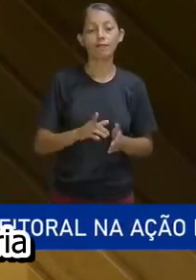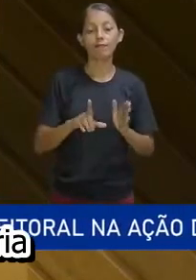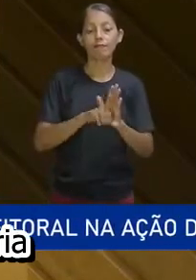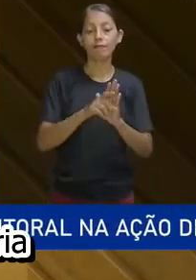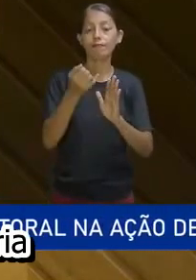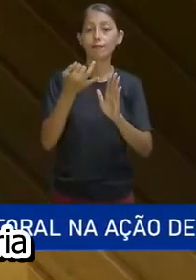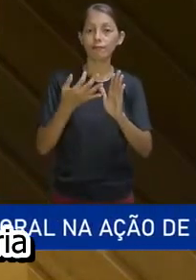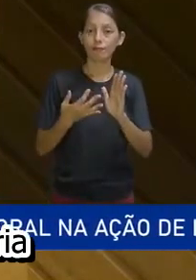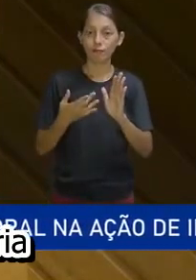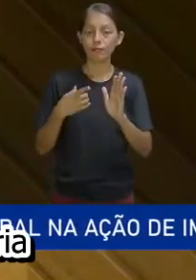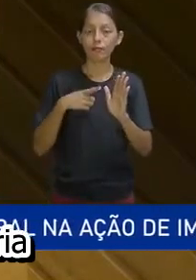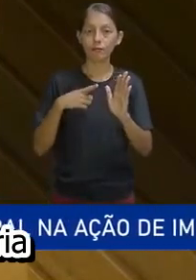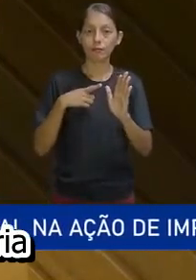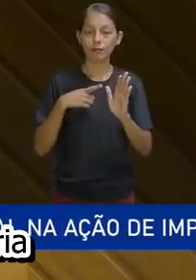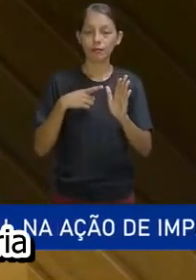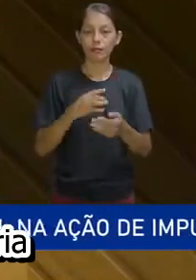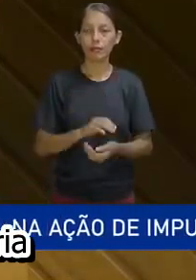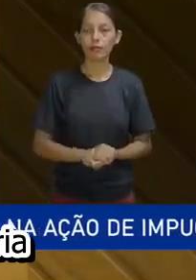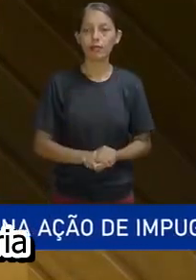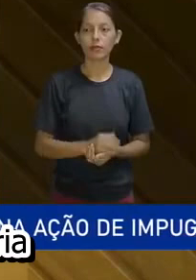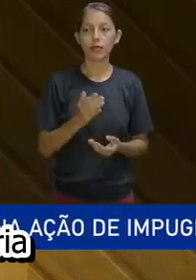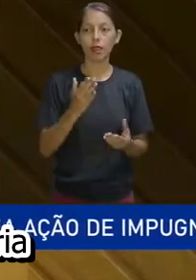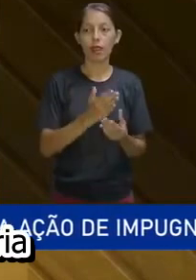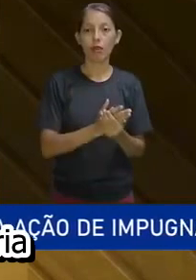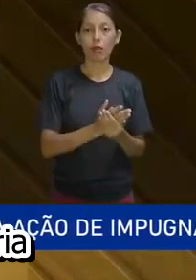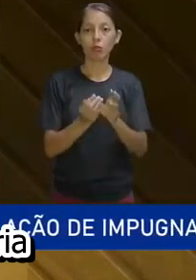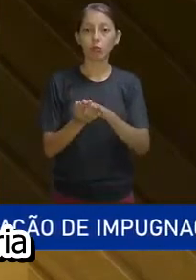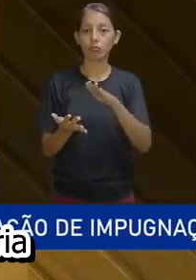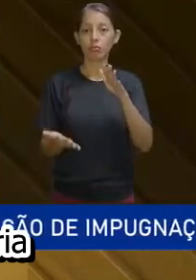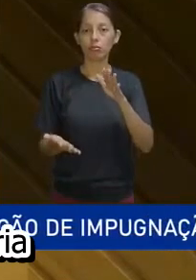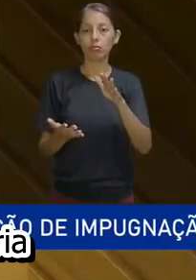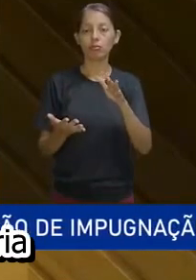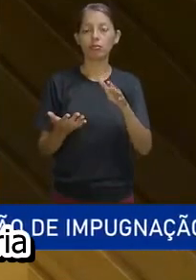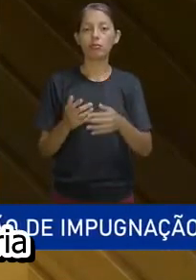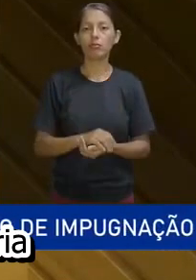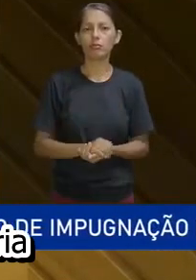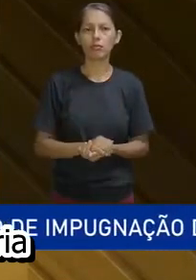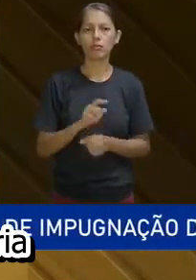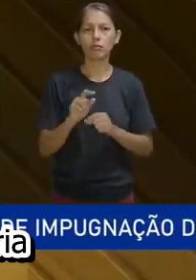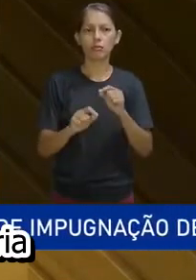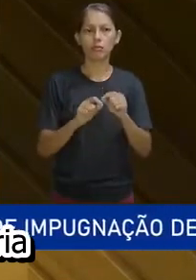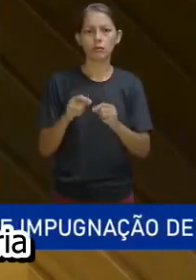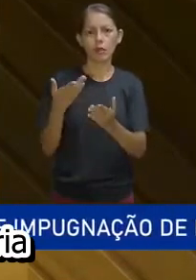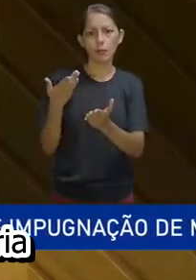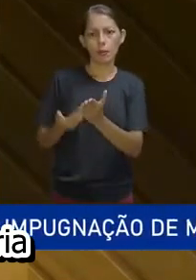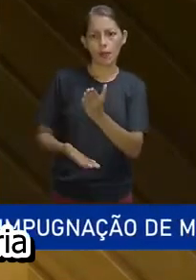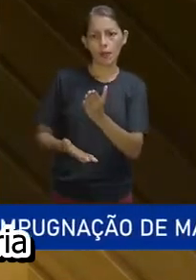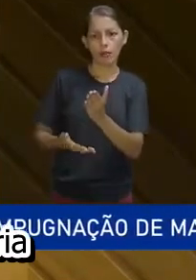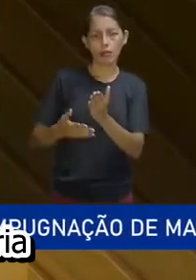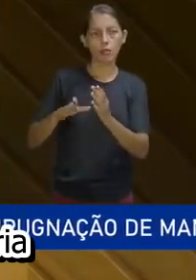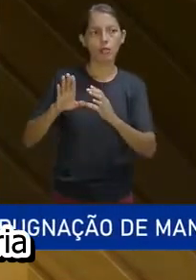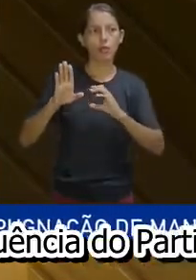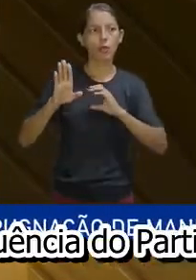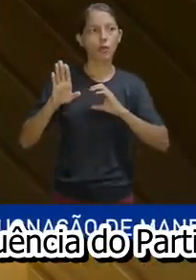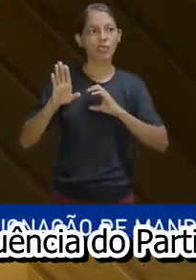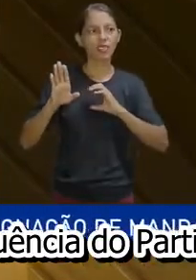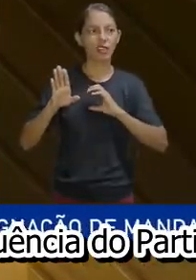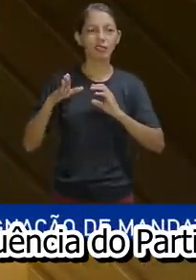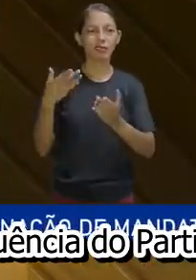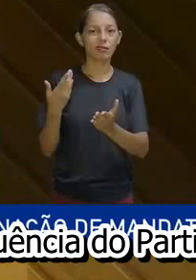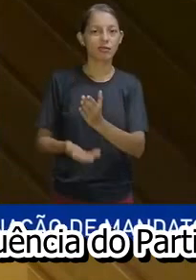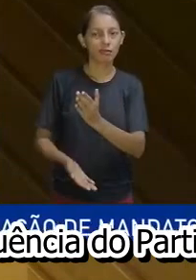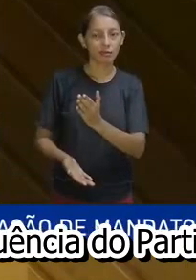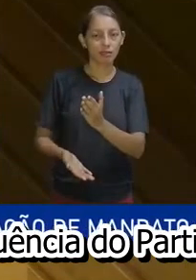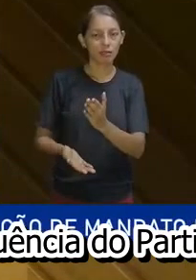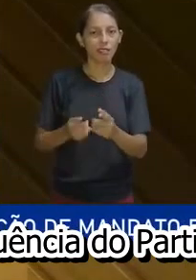dos autos, não se trata de perda de mandato, mas sim de exclusão da linha sucessória dos suplentes,